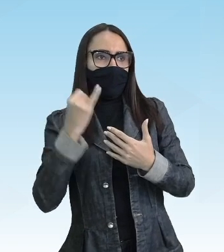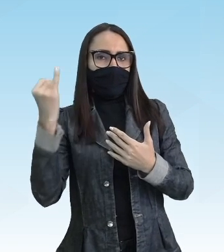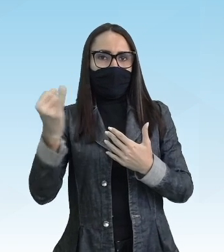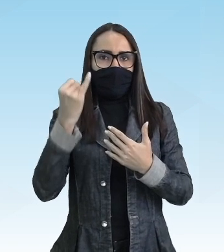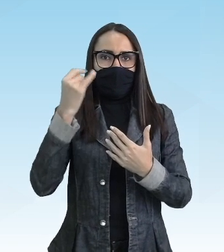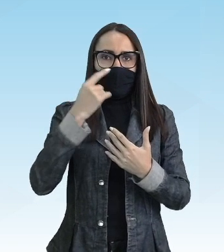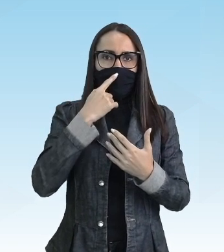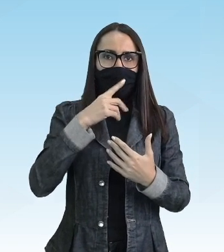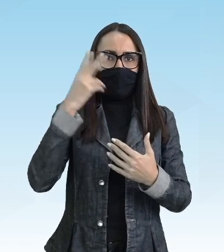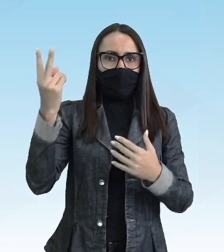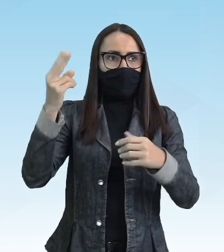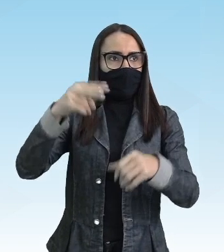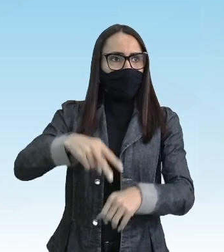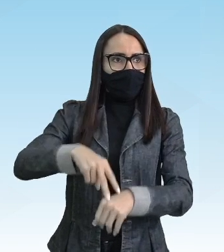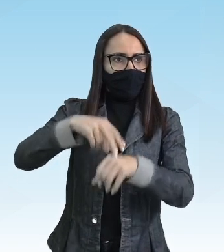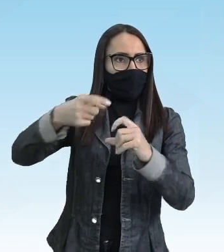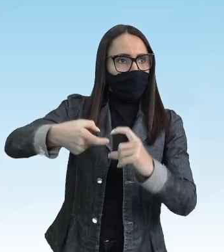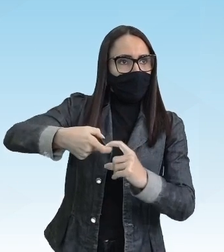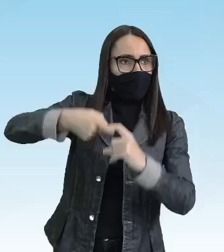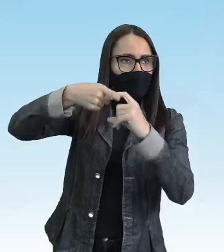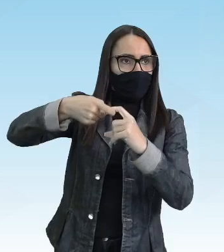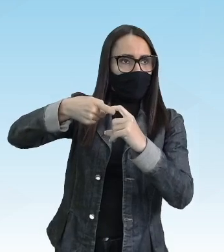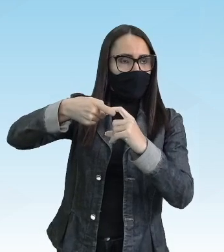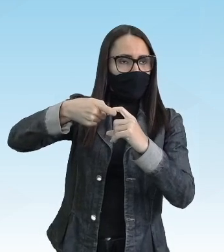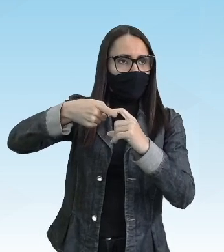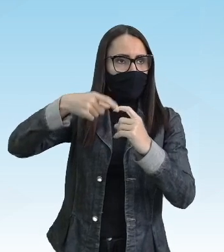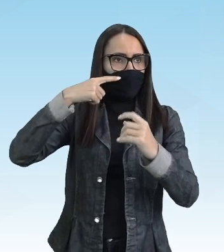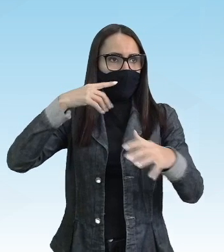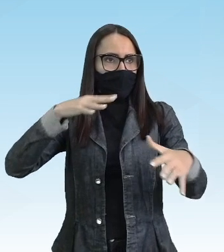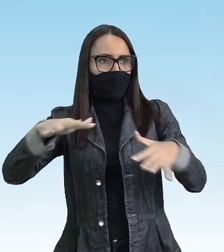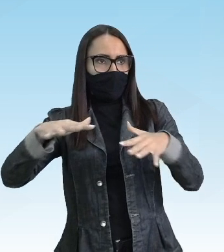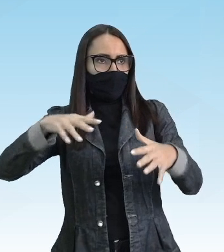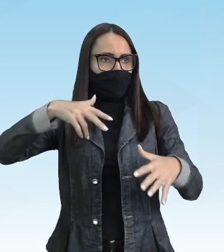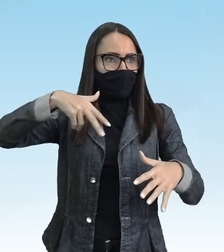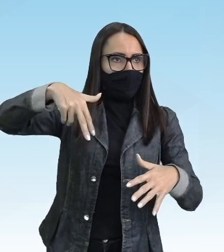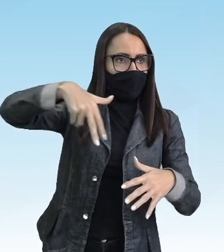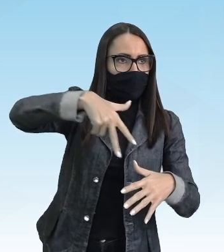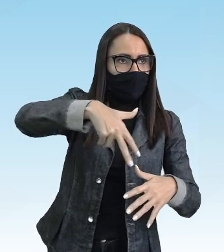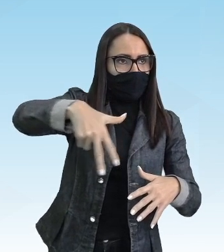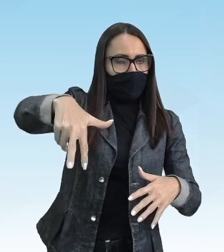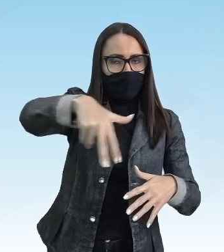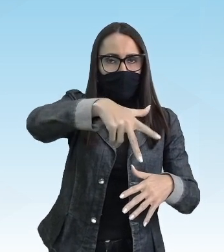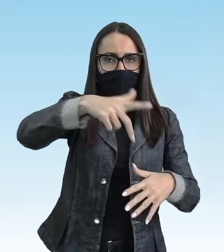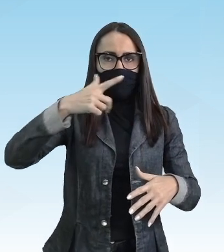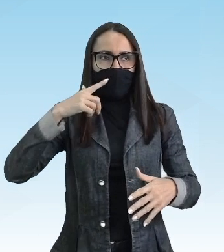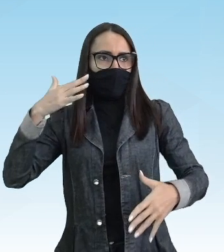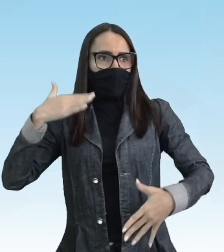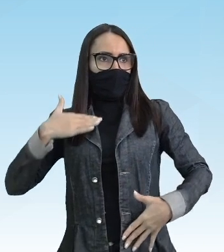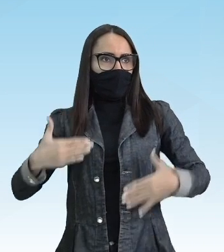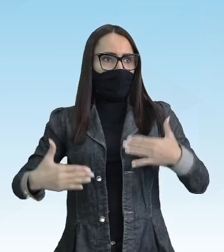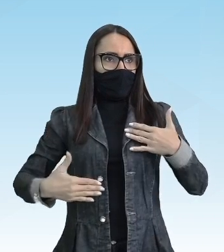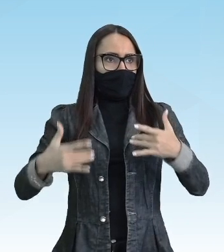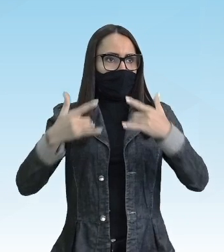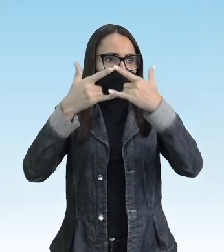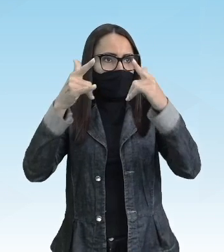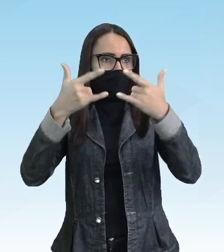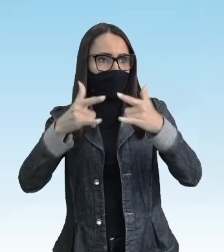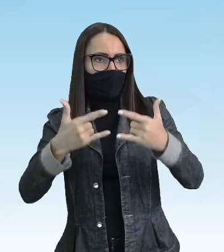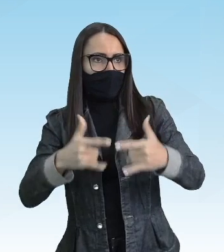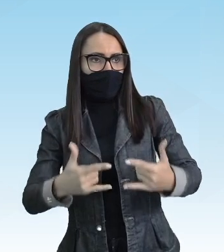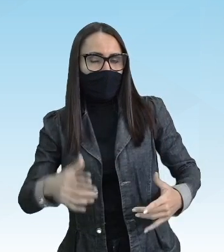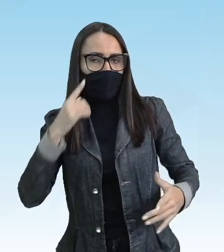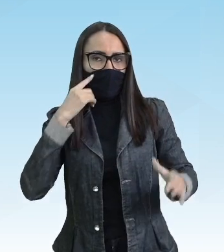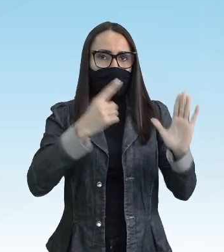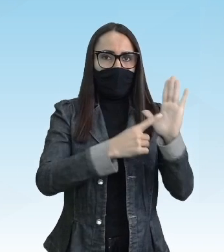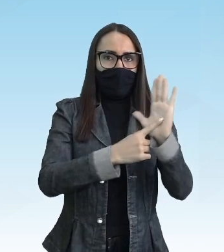como sustentação e locomoção. O esqueleto humano, ele apresenta